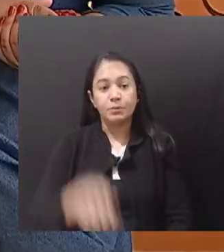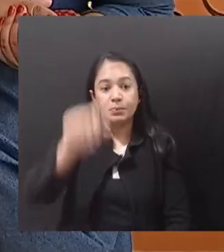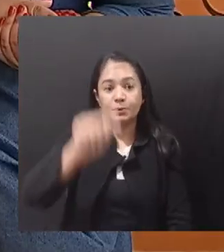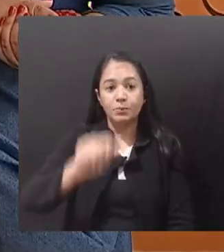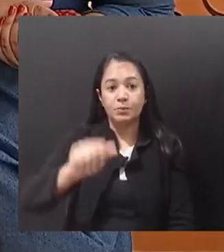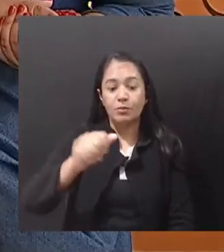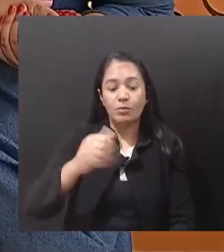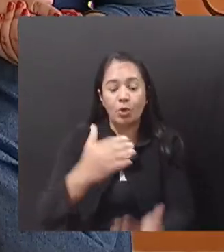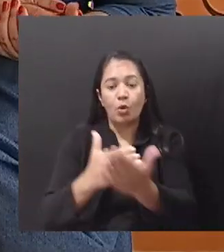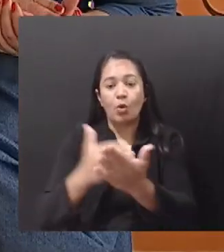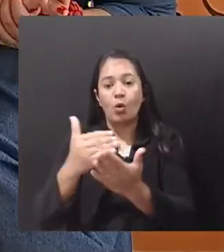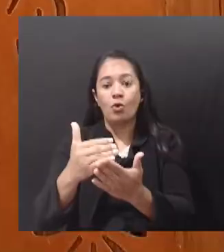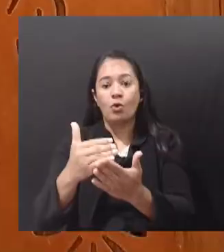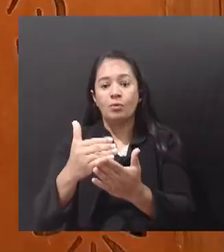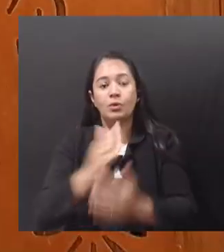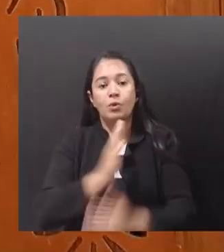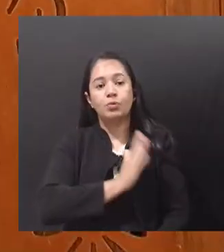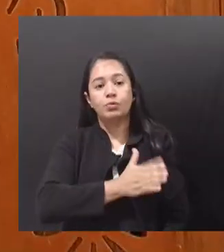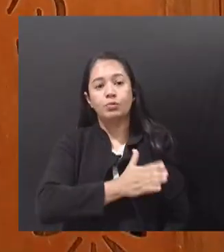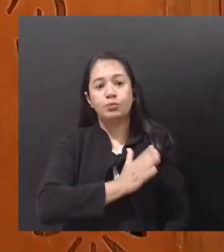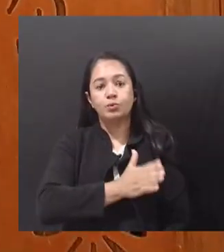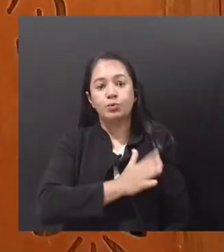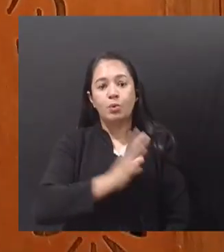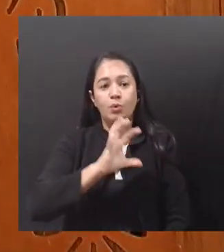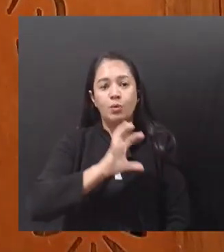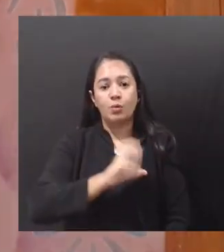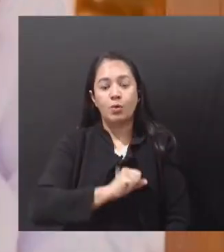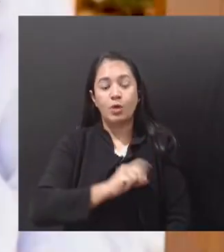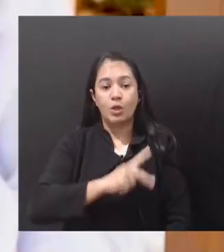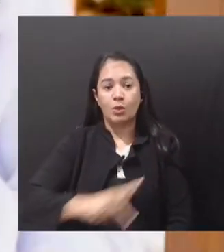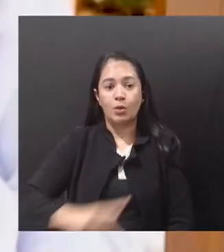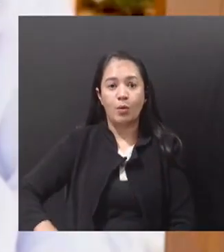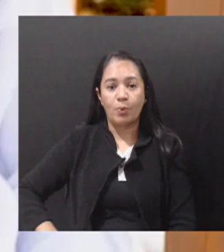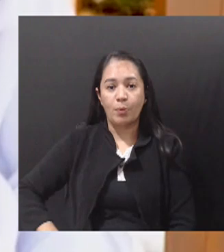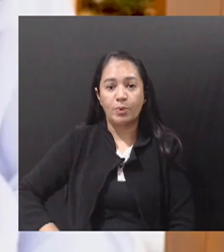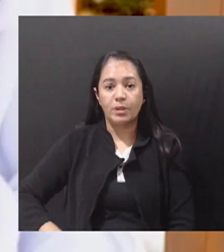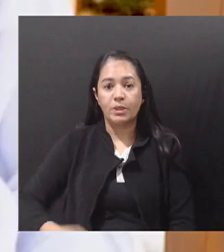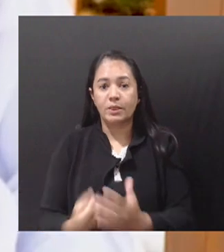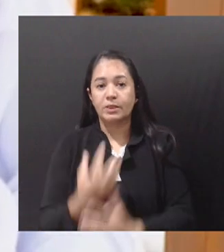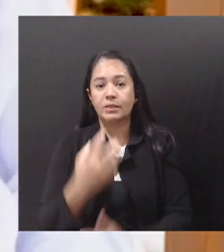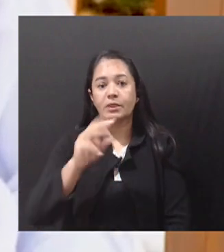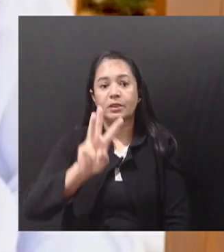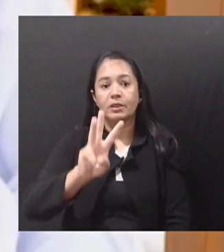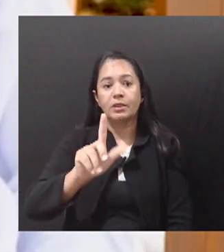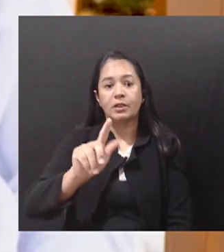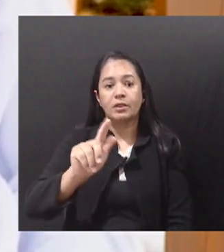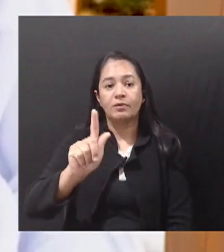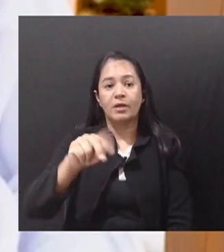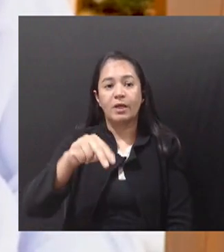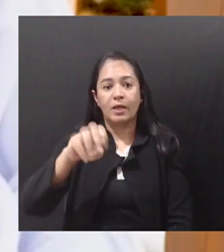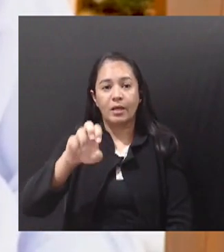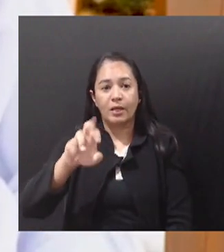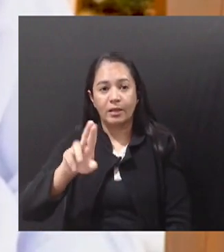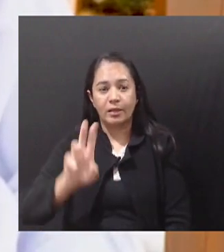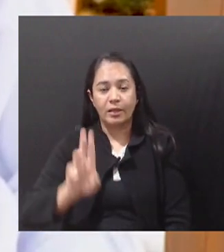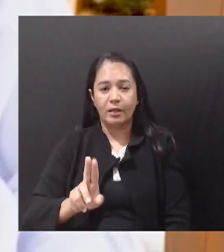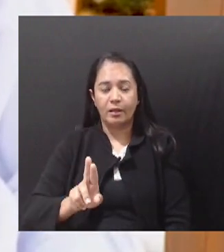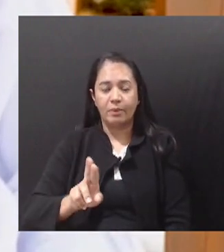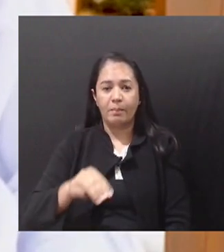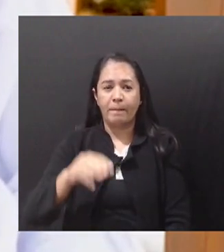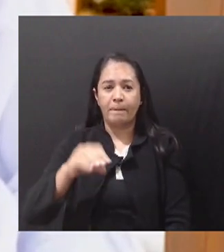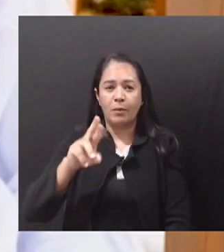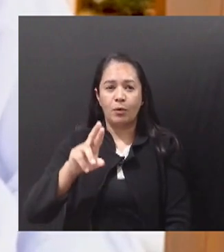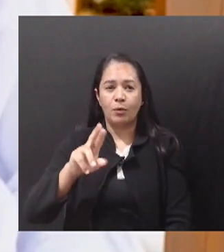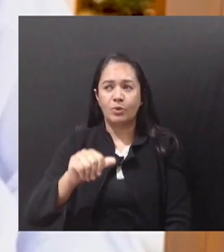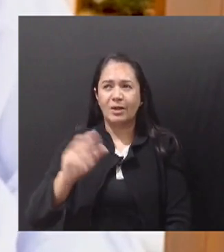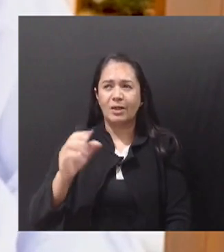nasceu do coração, né, amoroso do presidente e fundador, o Wagner Moura, que lá desde 2005,